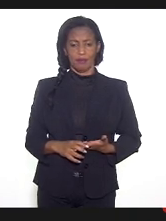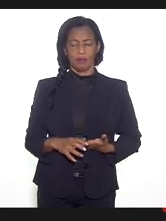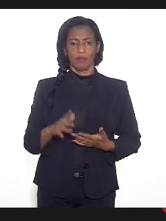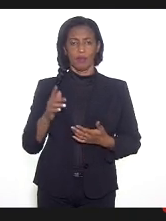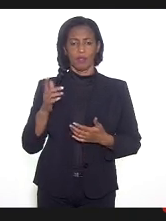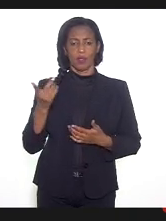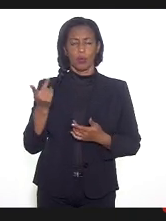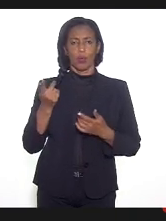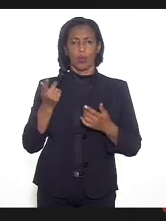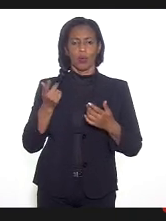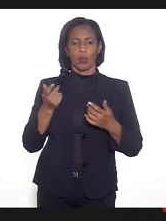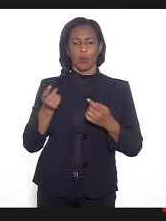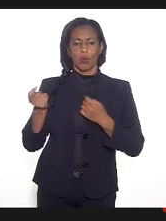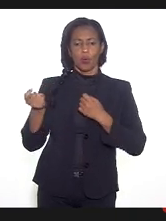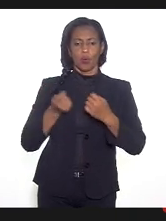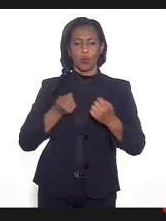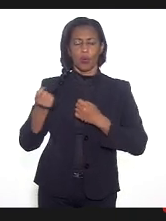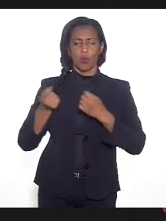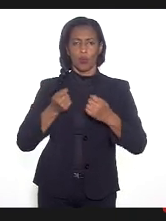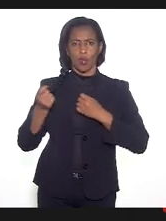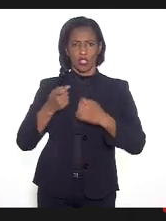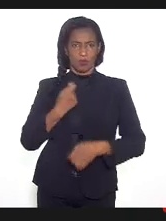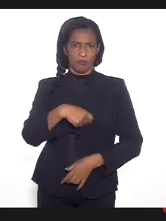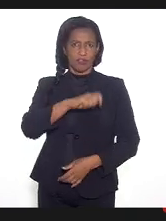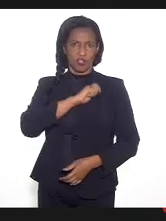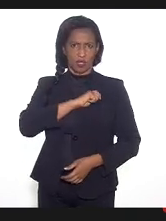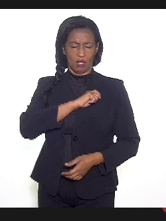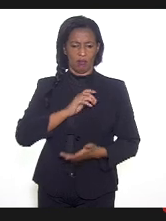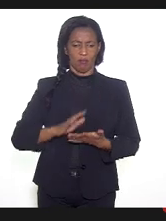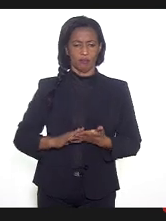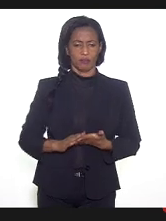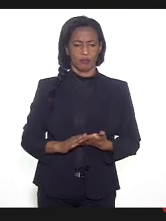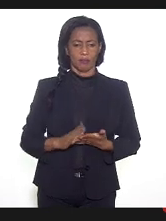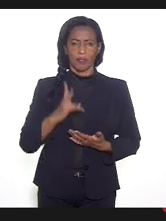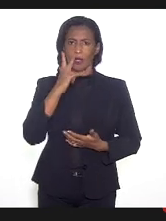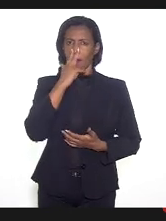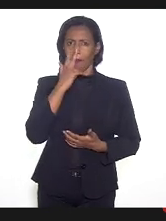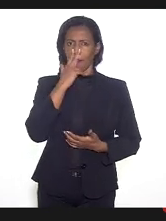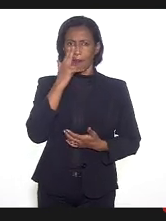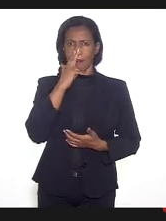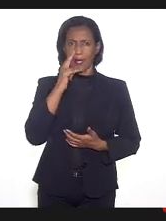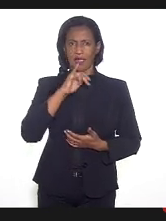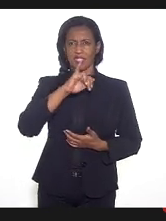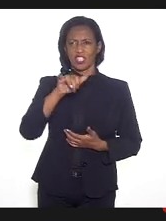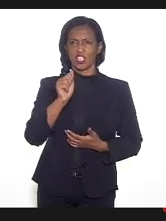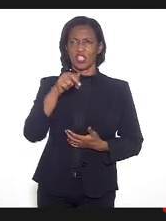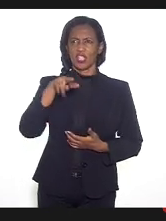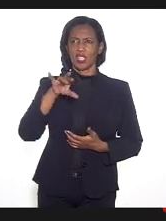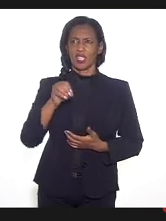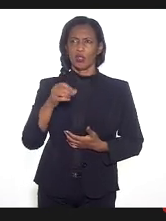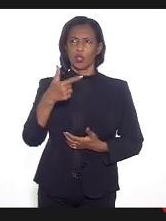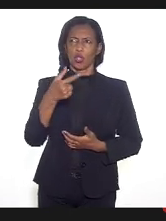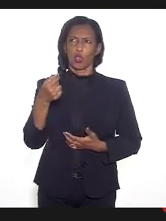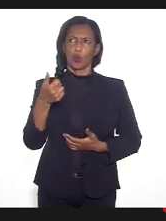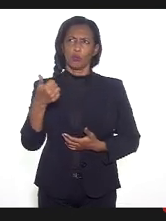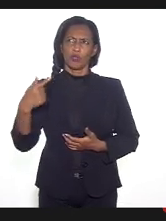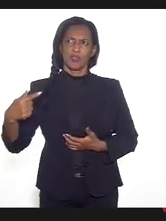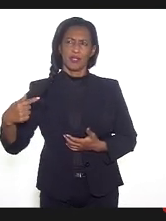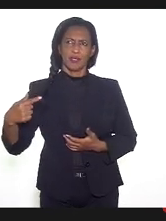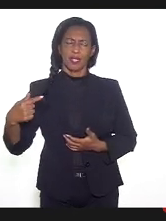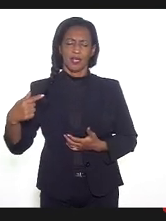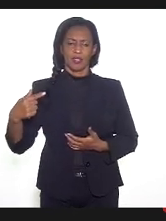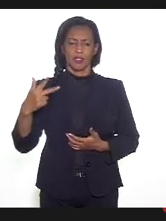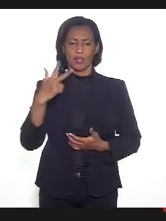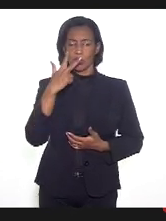entrou o Estado entrou em recuperação fiscal, parece que em janeiro de 2017. Então, no que tange a vacâncias,